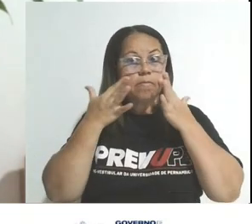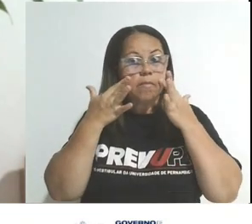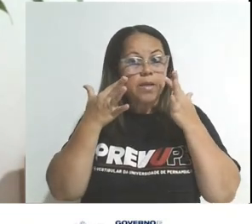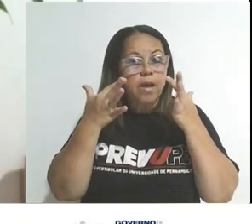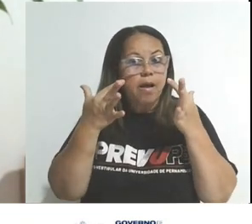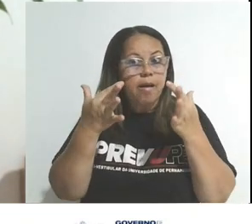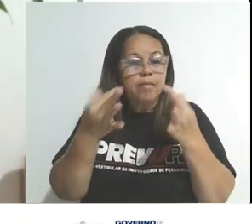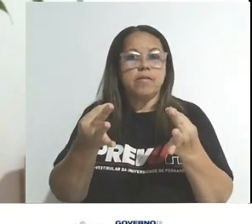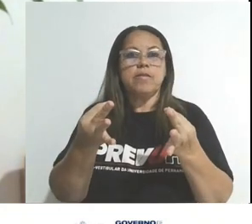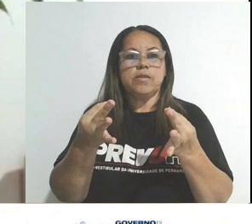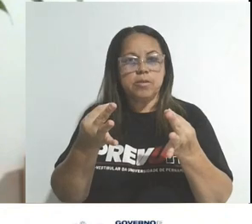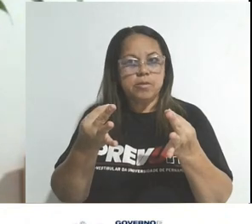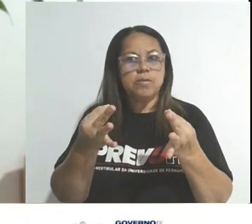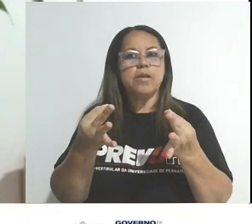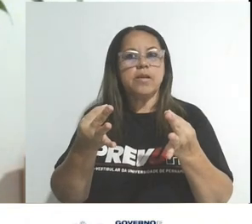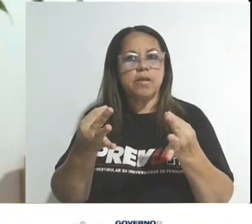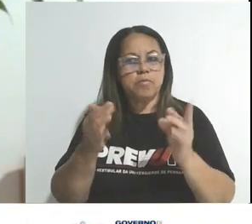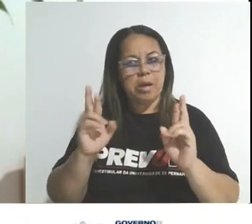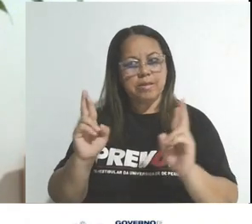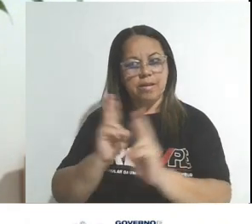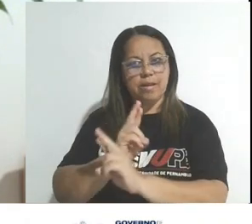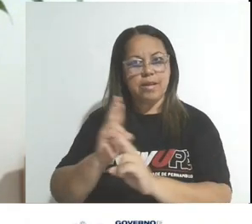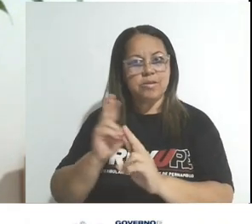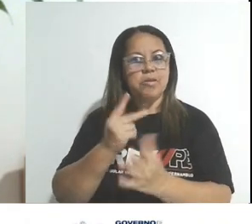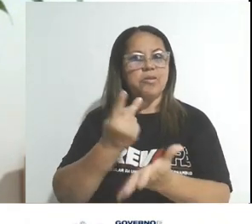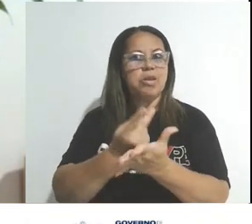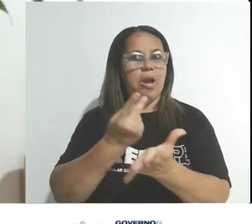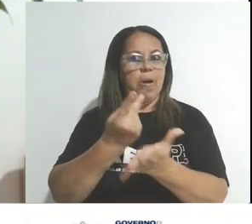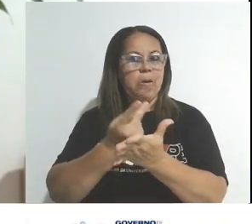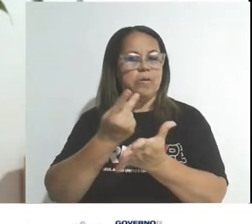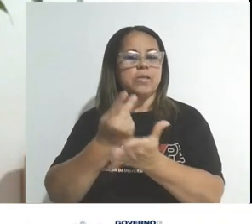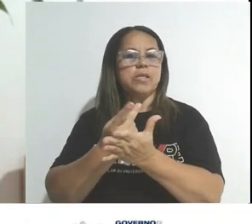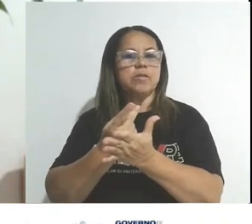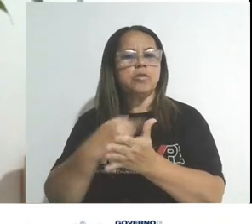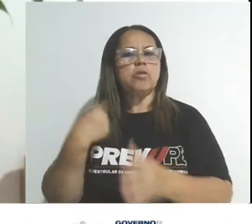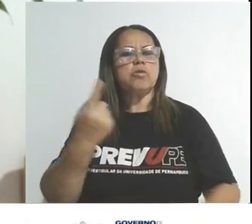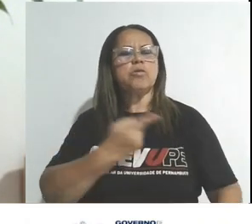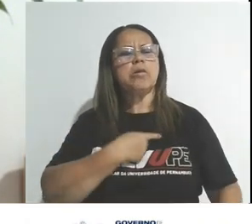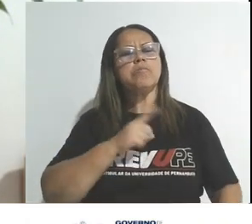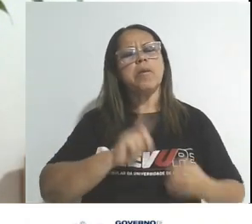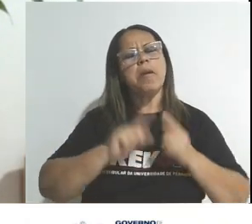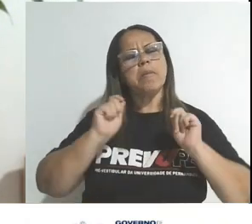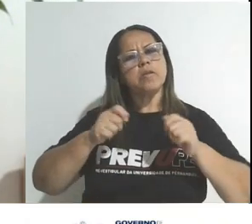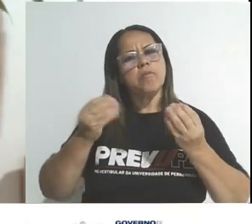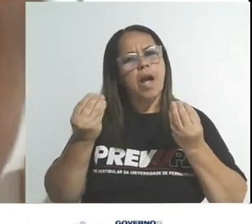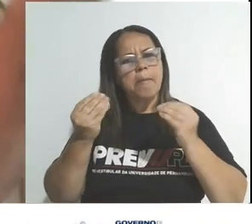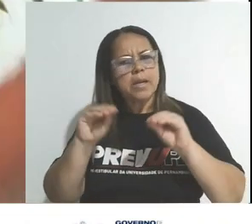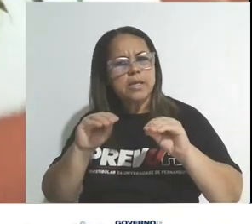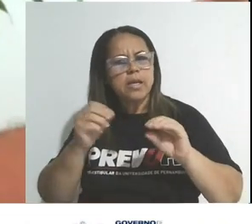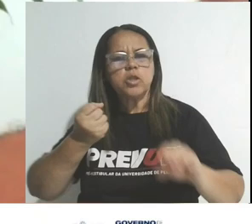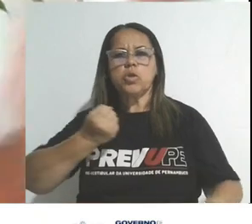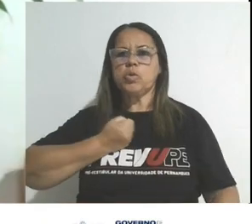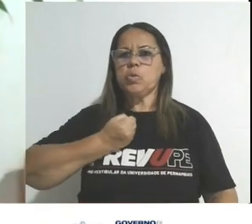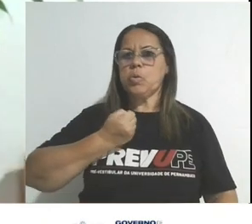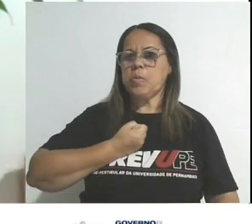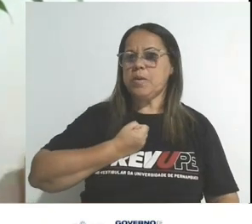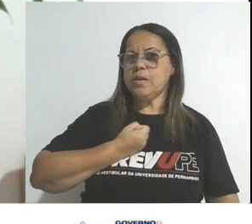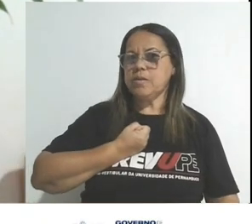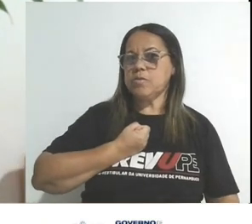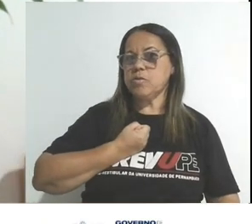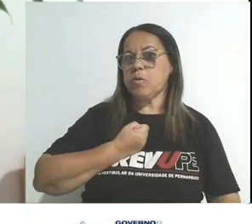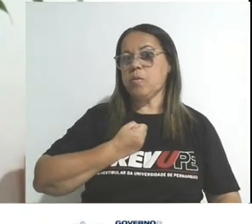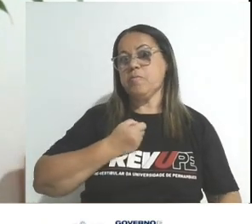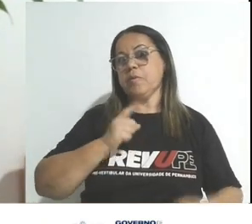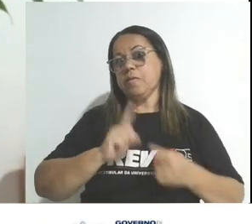com relação a essas relações que permeiam, né? Onde a gente também pode ver a aplicabilidade de números com